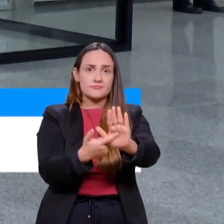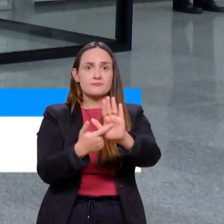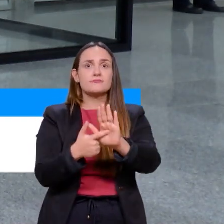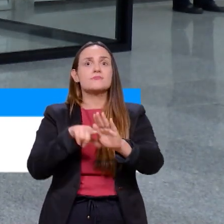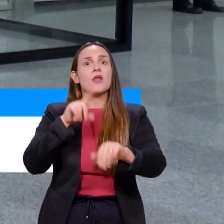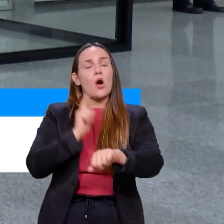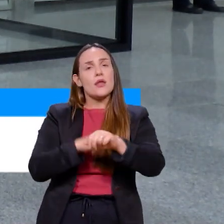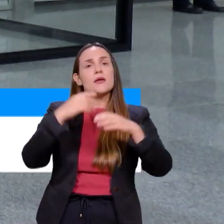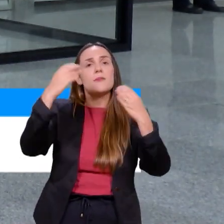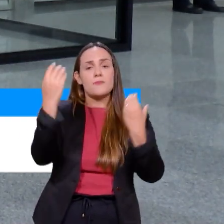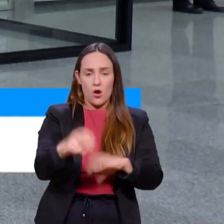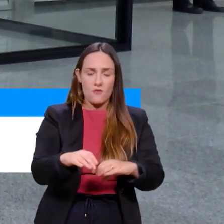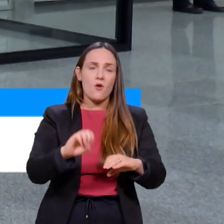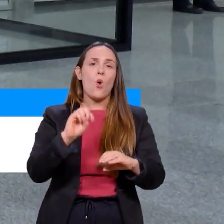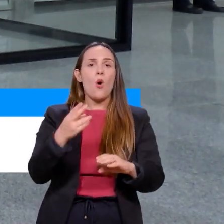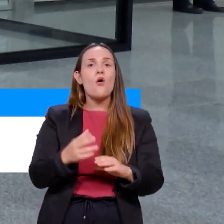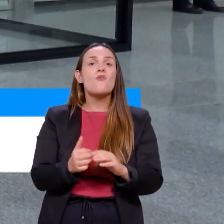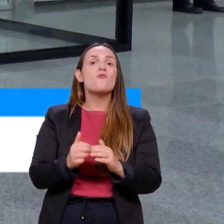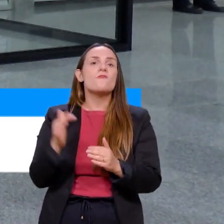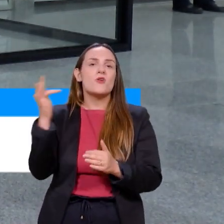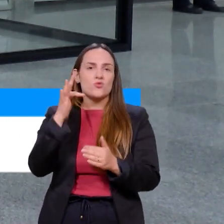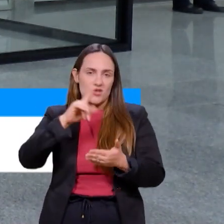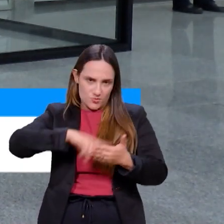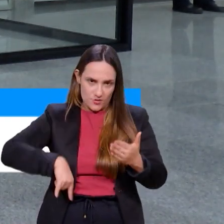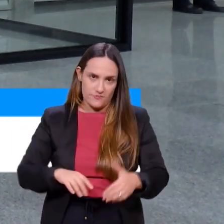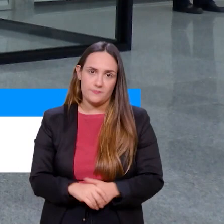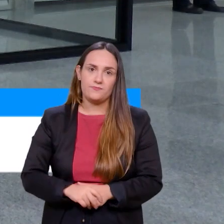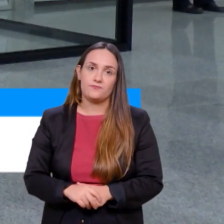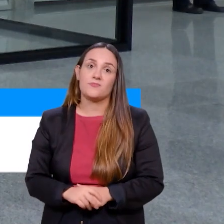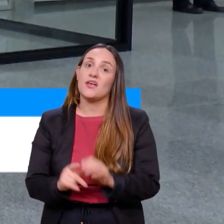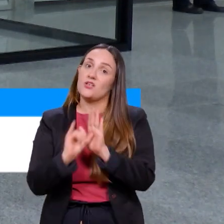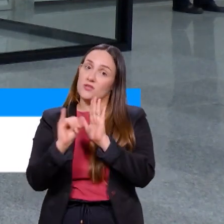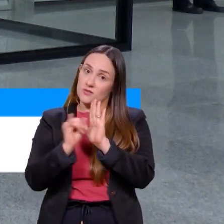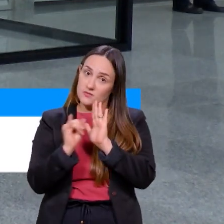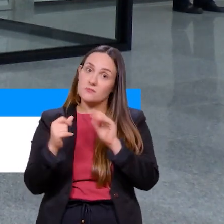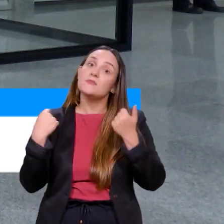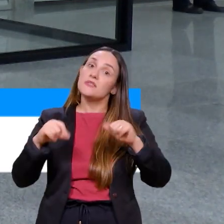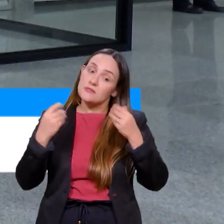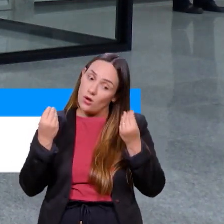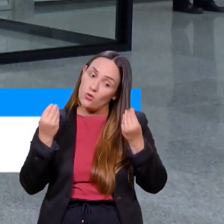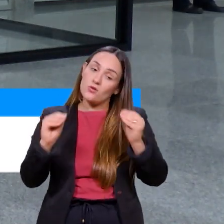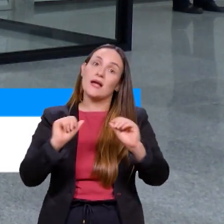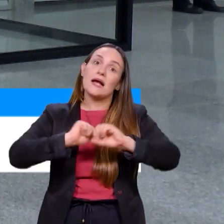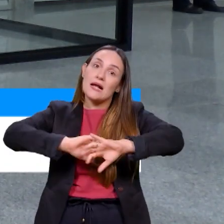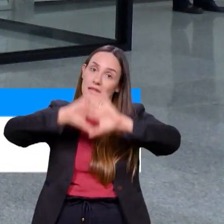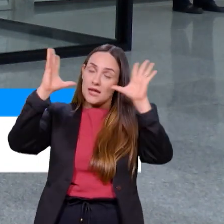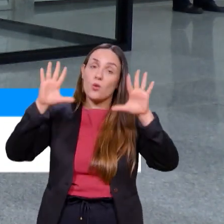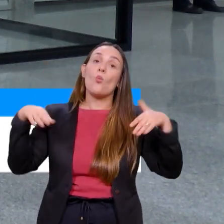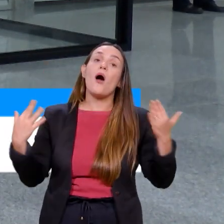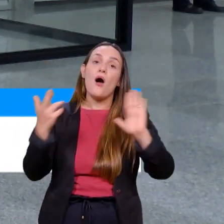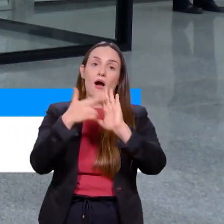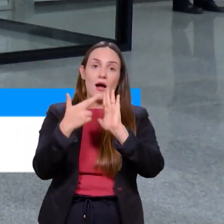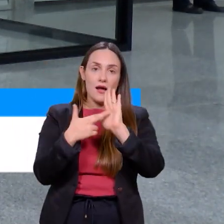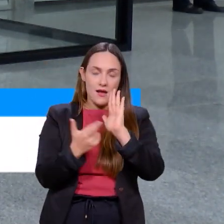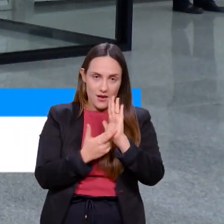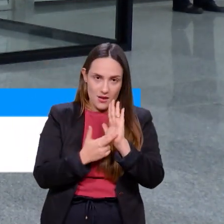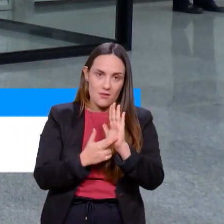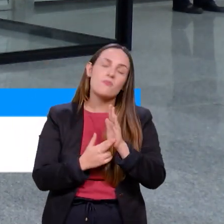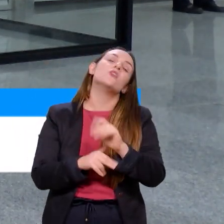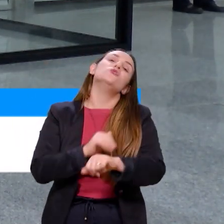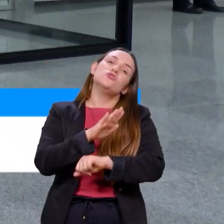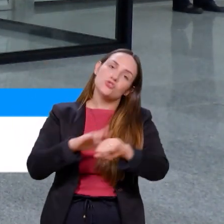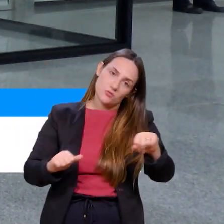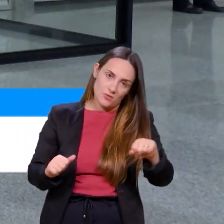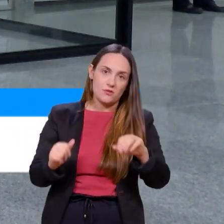precisam desse atendimento durante as provas de concursos e vestibulares. E os editais deverão informar de maneira clara e